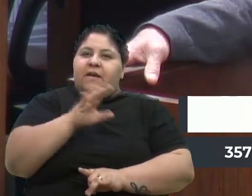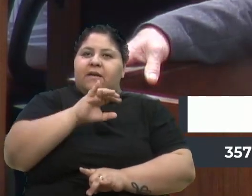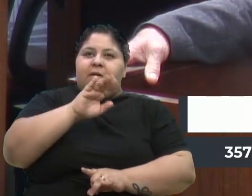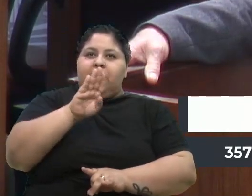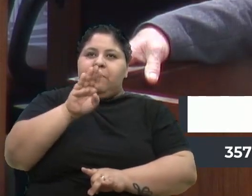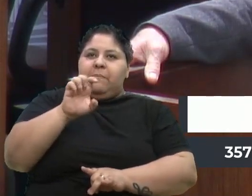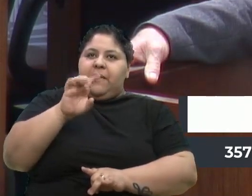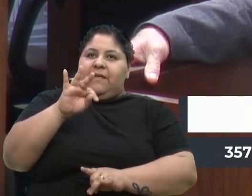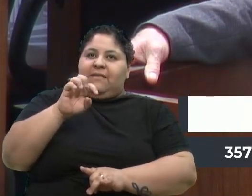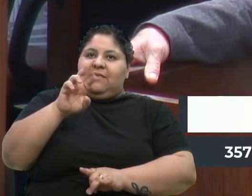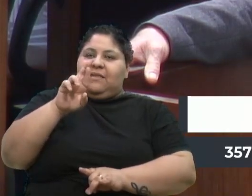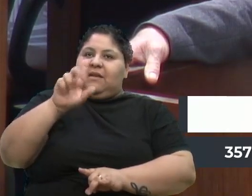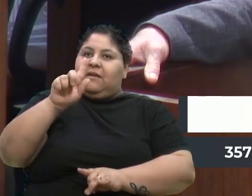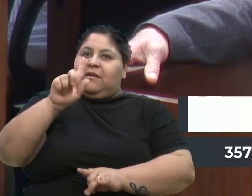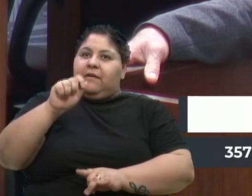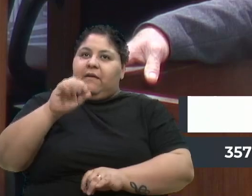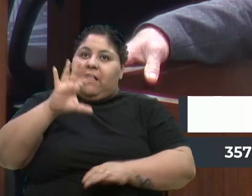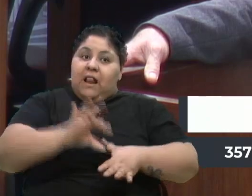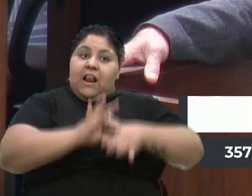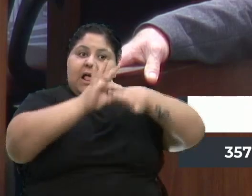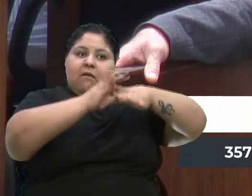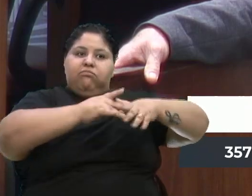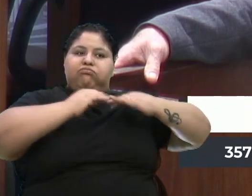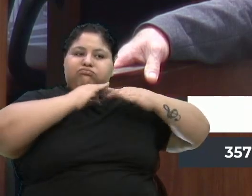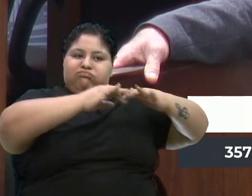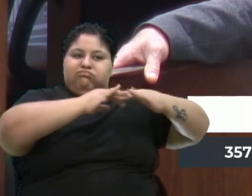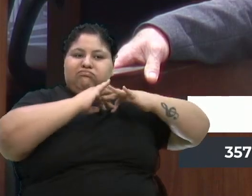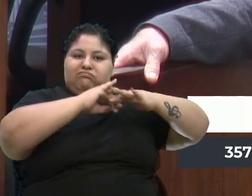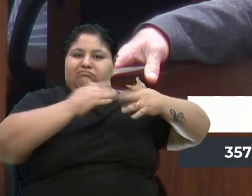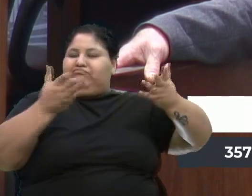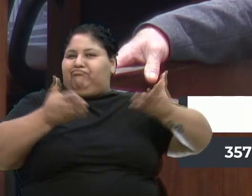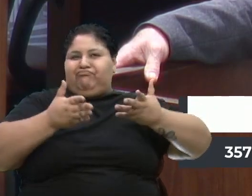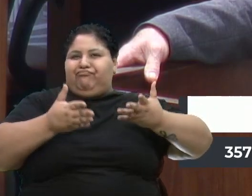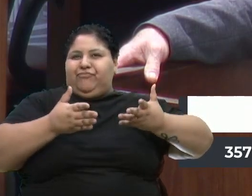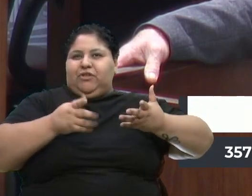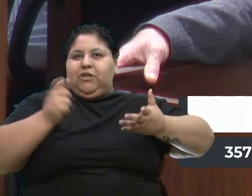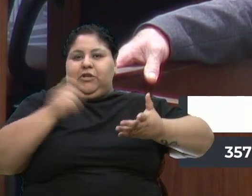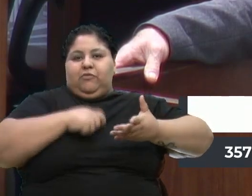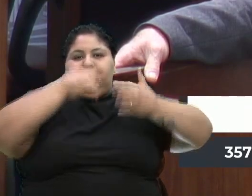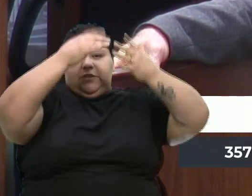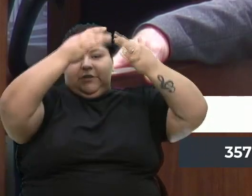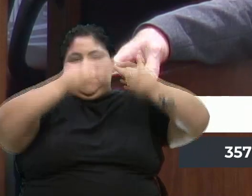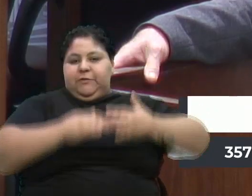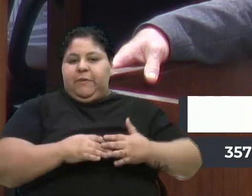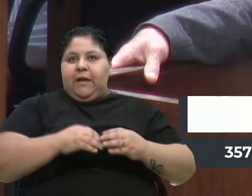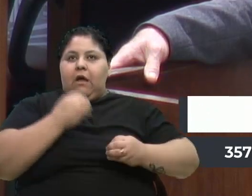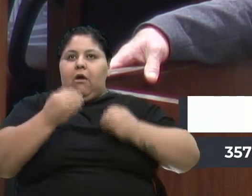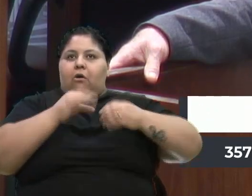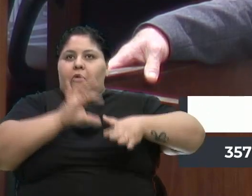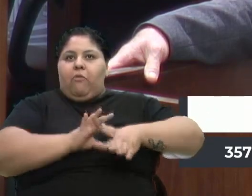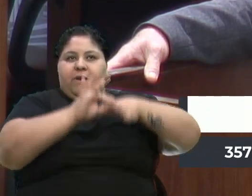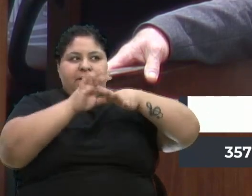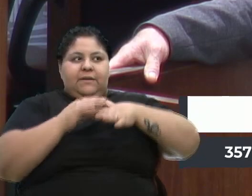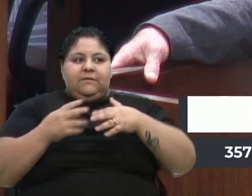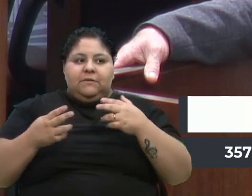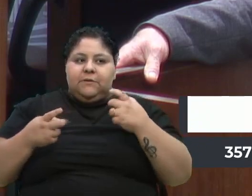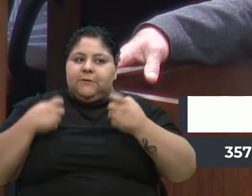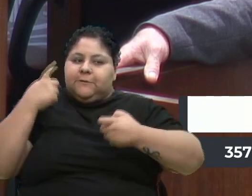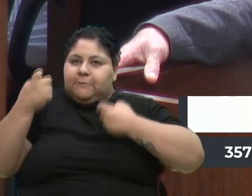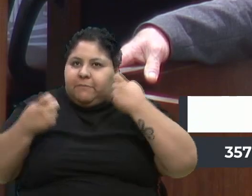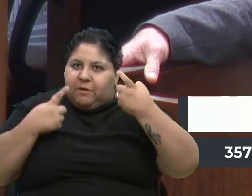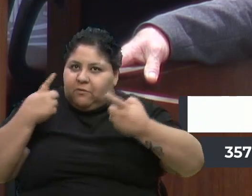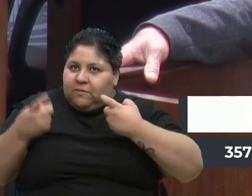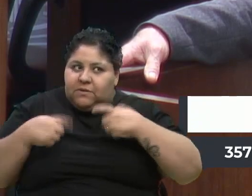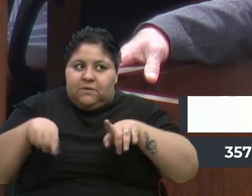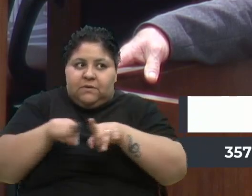aquele movimento. É uma figura que não precisa aqui comentar, da liderança, da preocupação e do resultado,